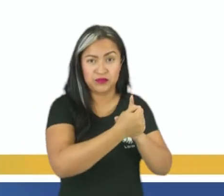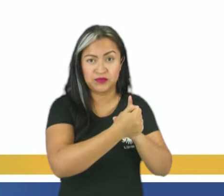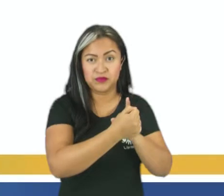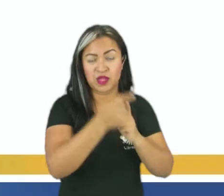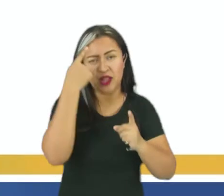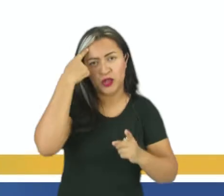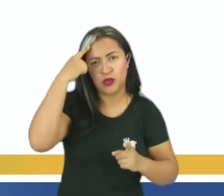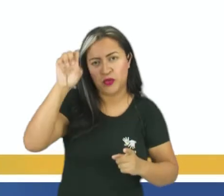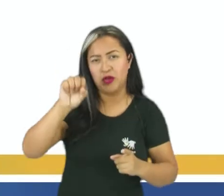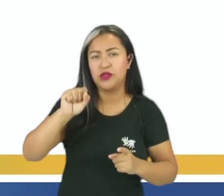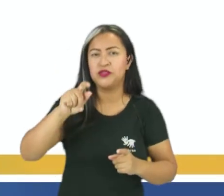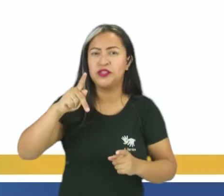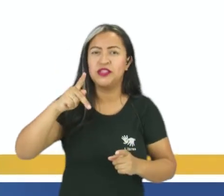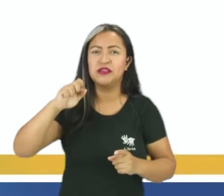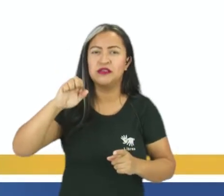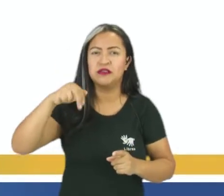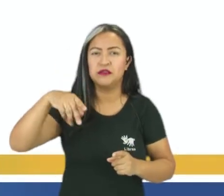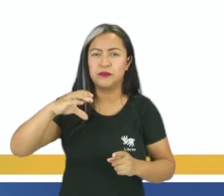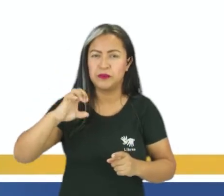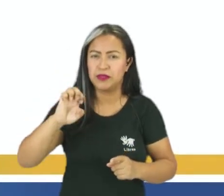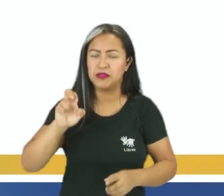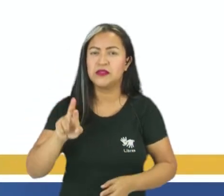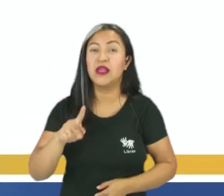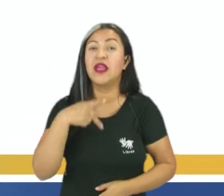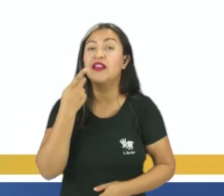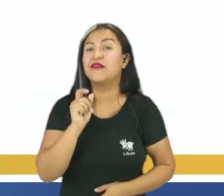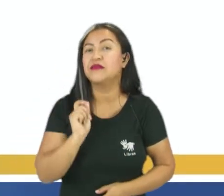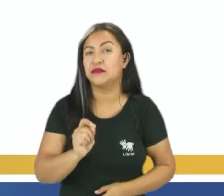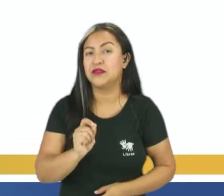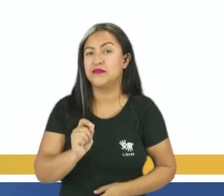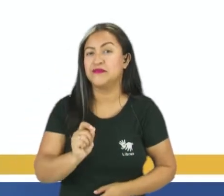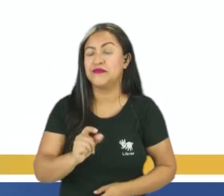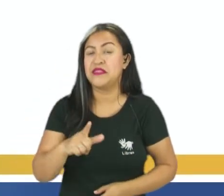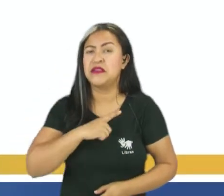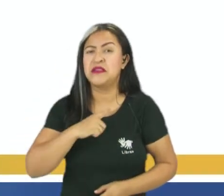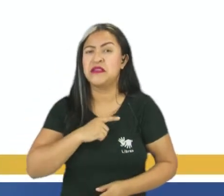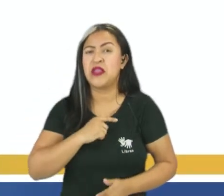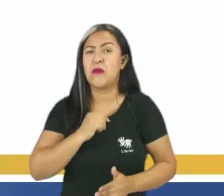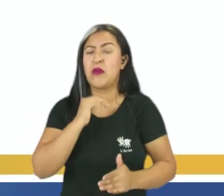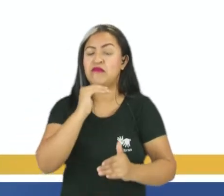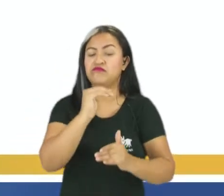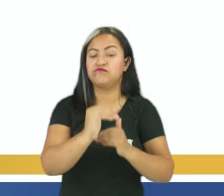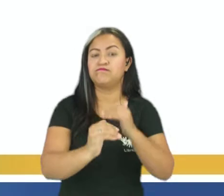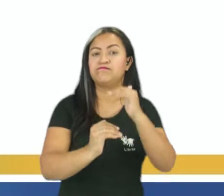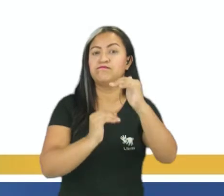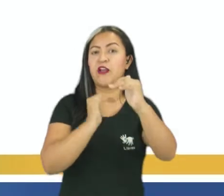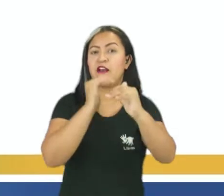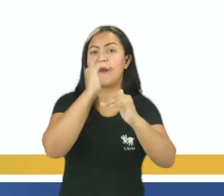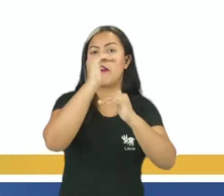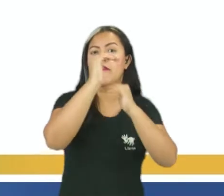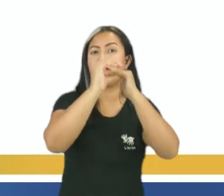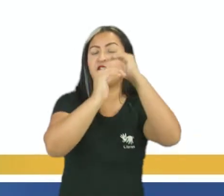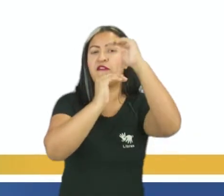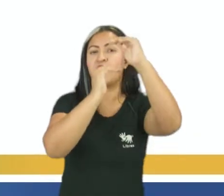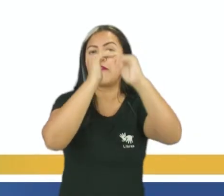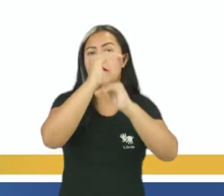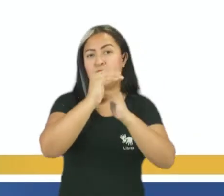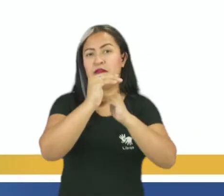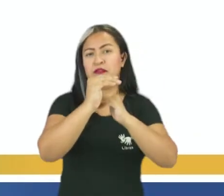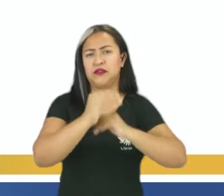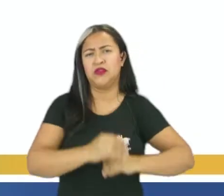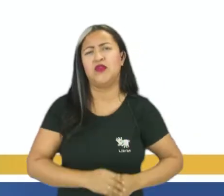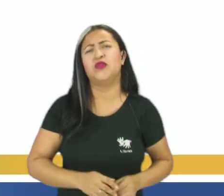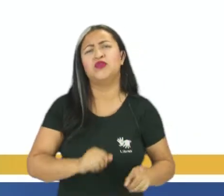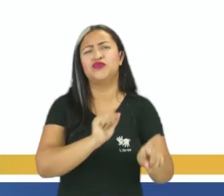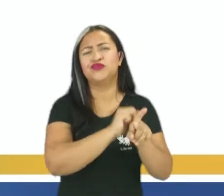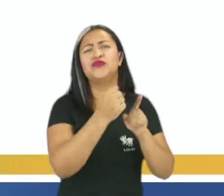ele fala que existe uma evolução da sociedade, É a teoria da evolução da sociedade, no